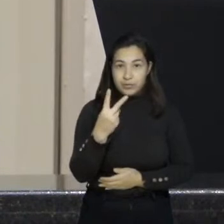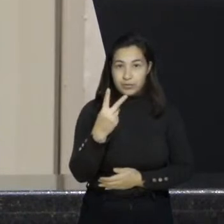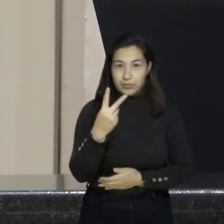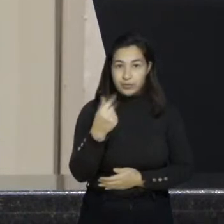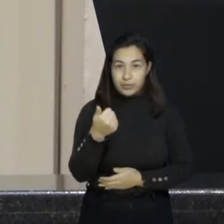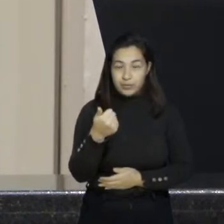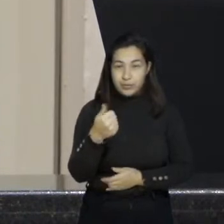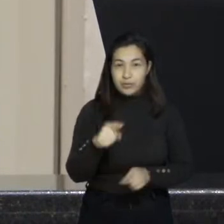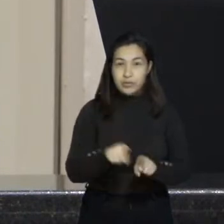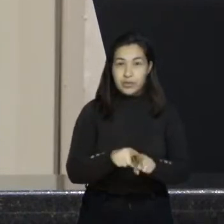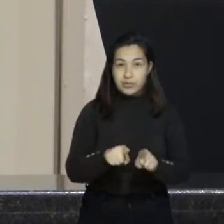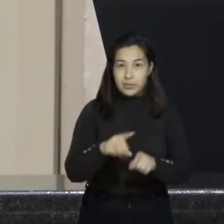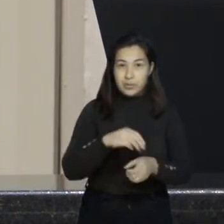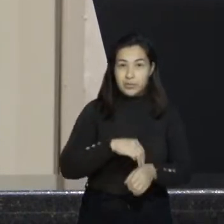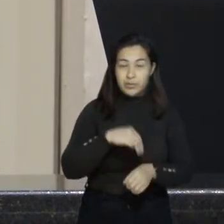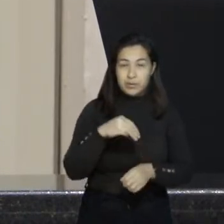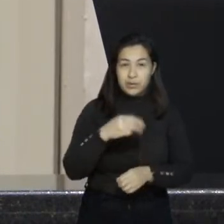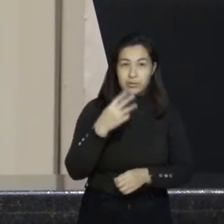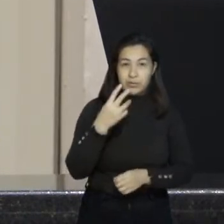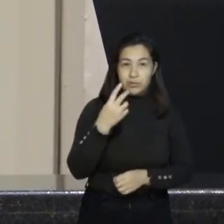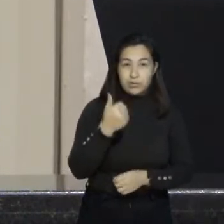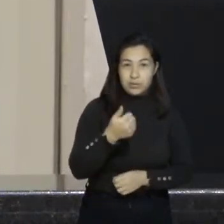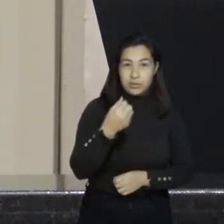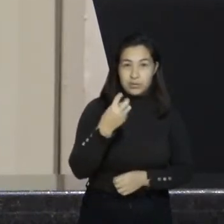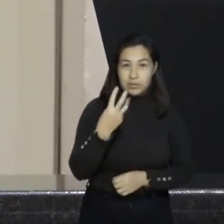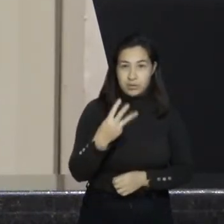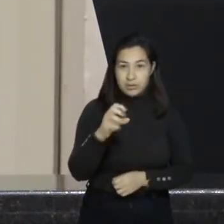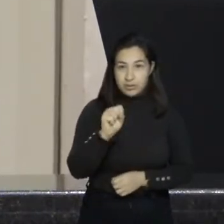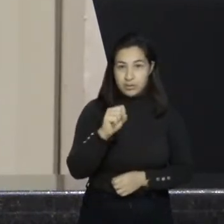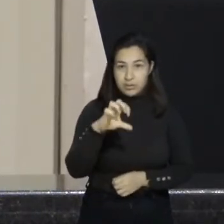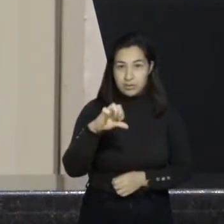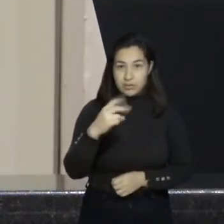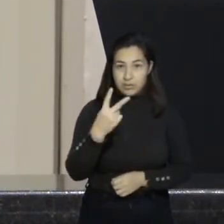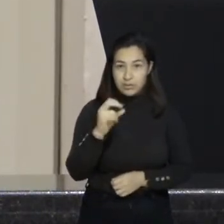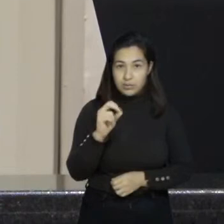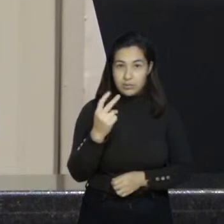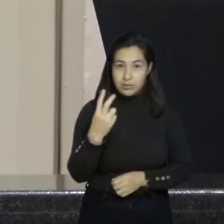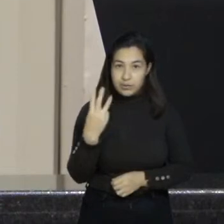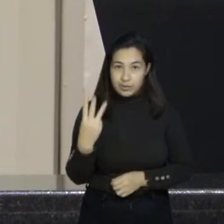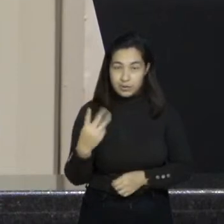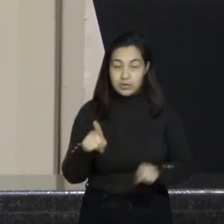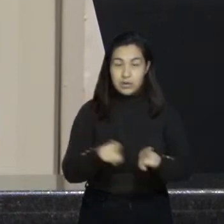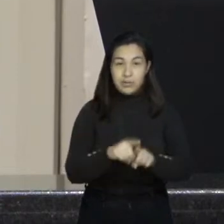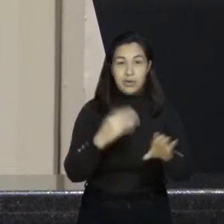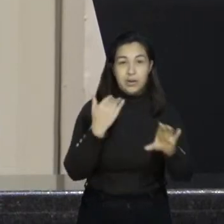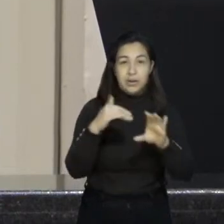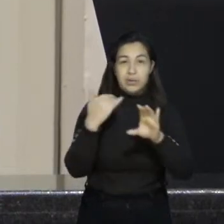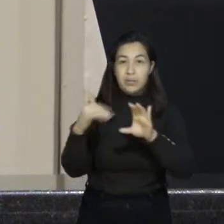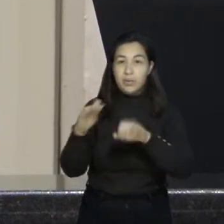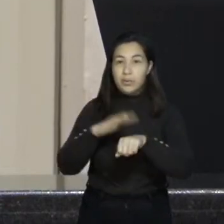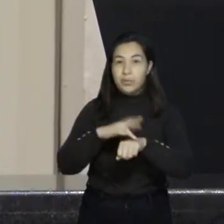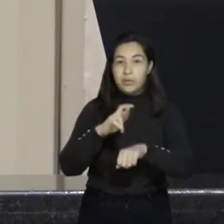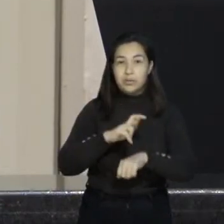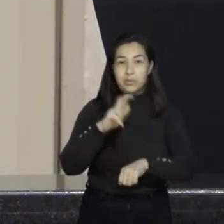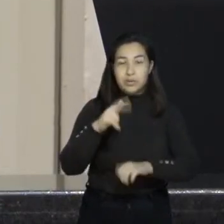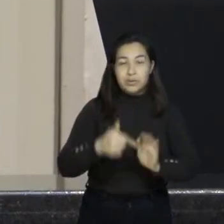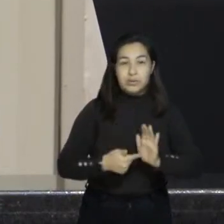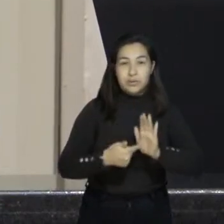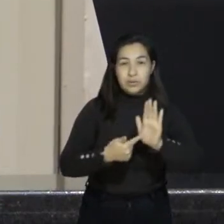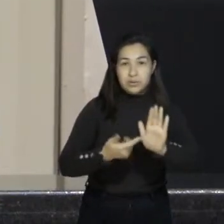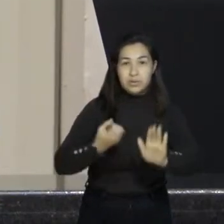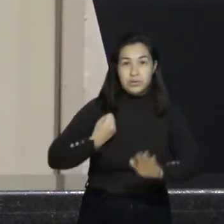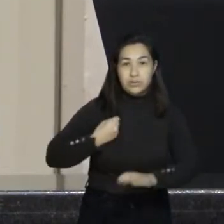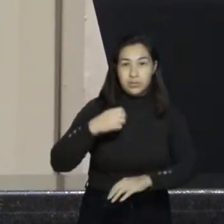13,89 2023 o senhor presidente ainda comunicou que encaminhar os destinatários as indicações